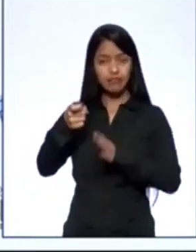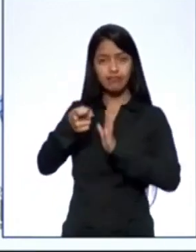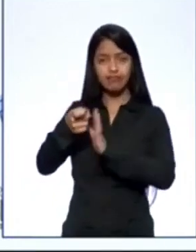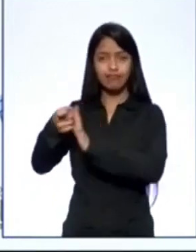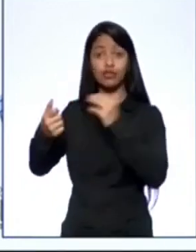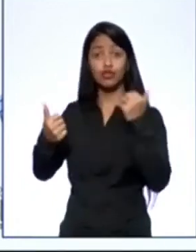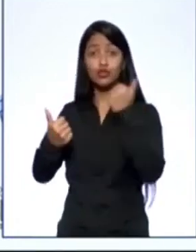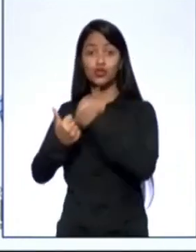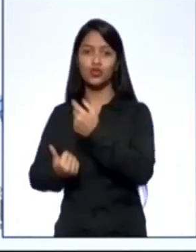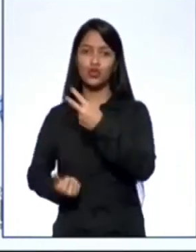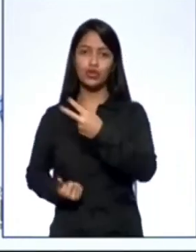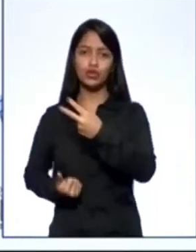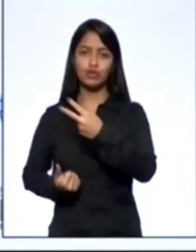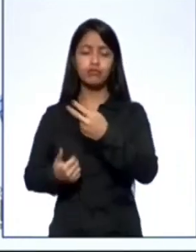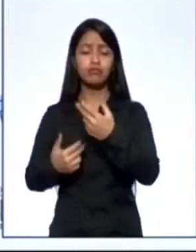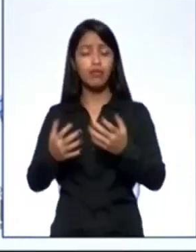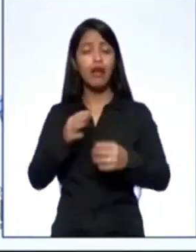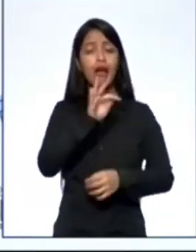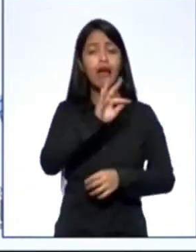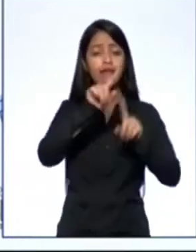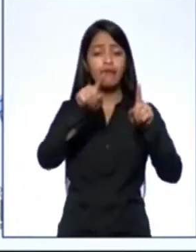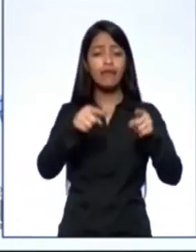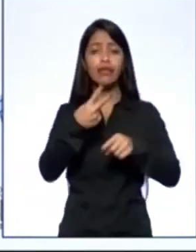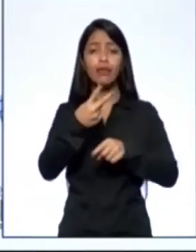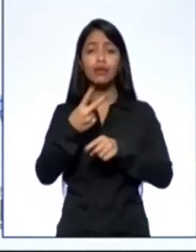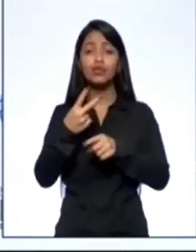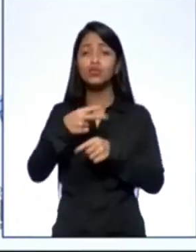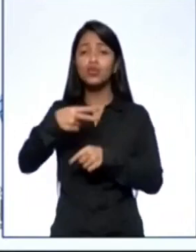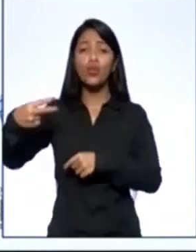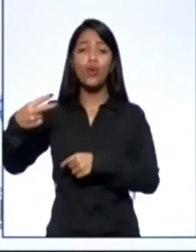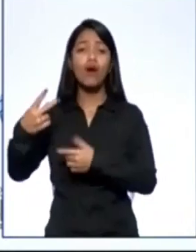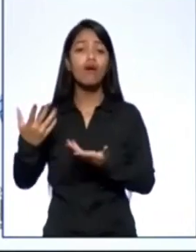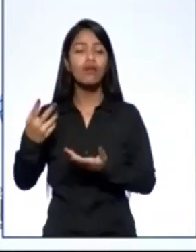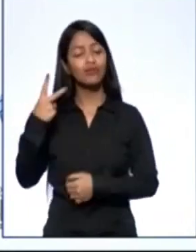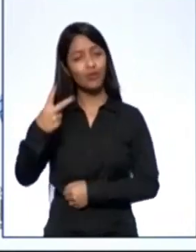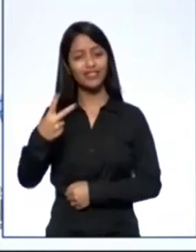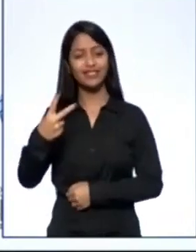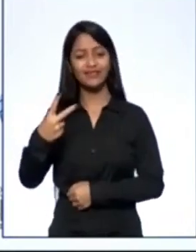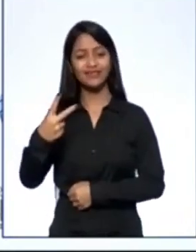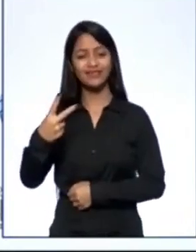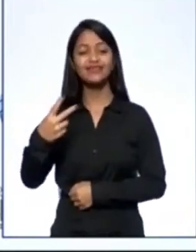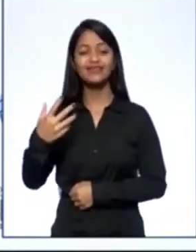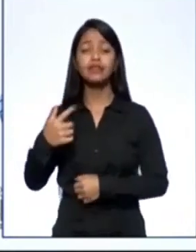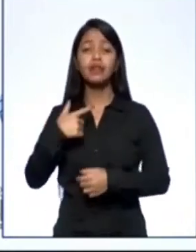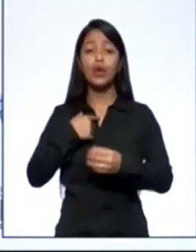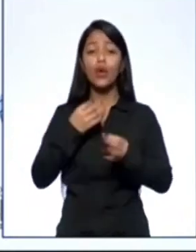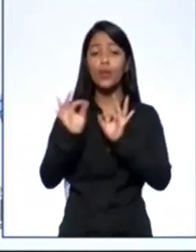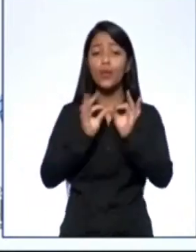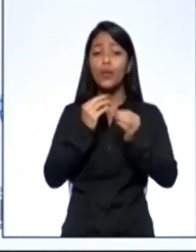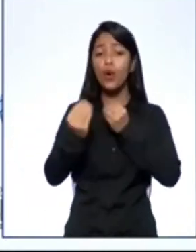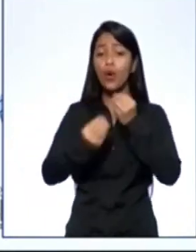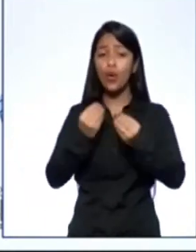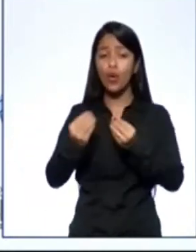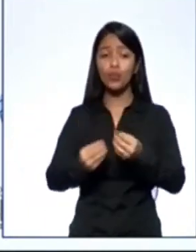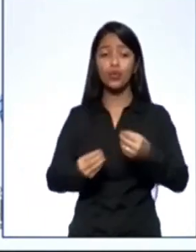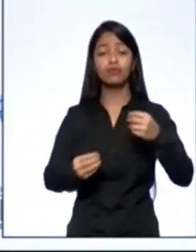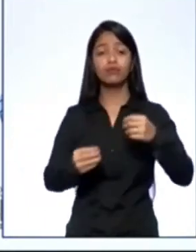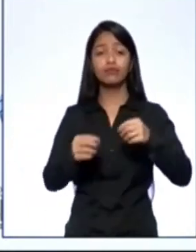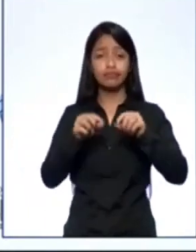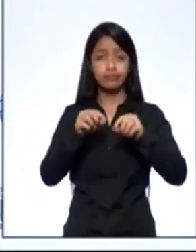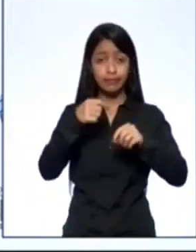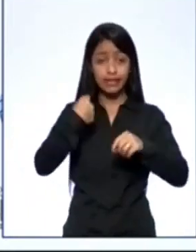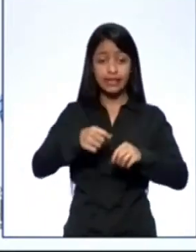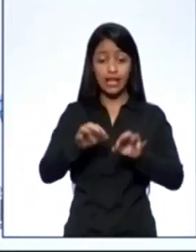fd2 a quanto dois aí você vai lá e marca um par ordenado dois para X2 para